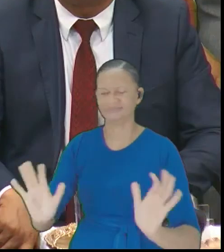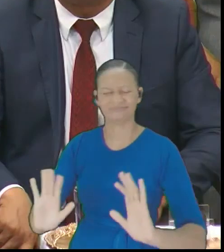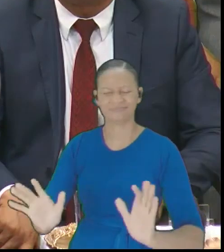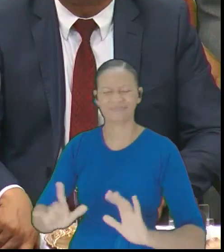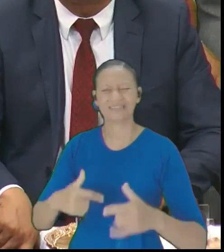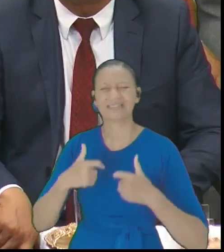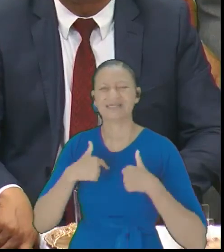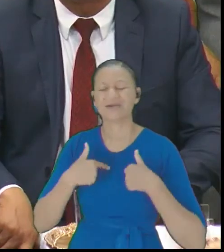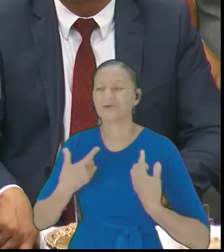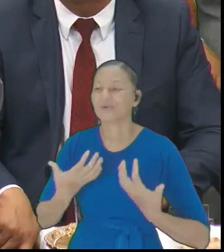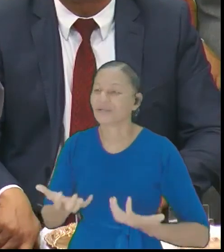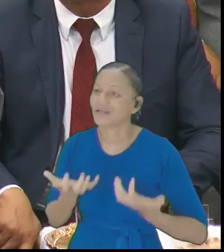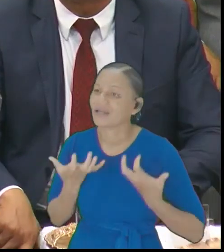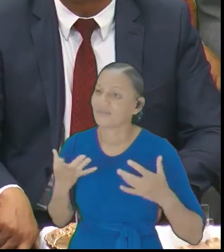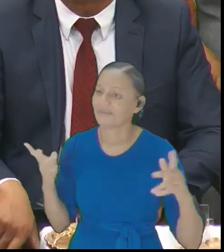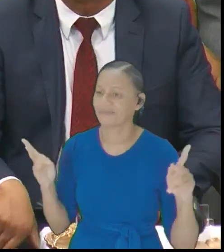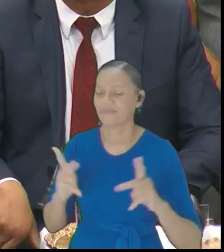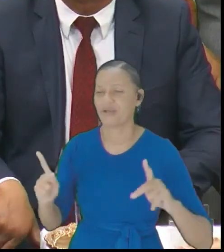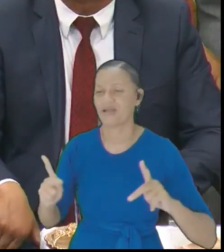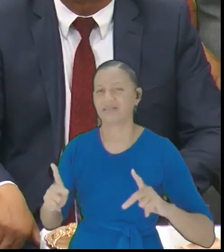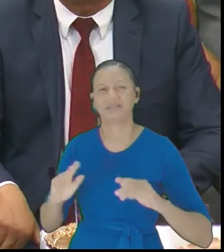paz, eu quero paz.